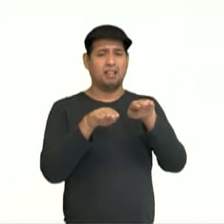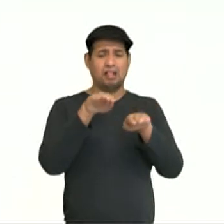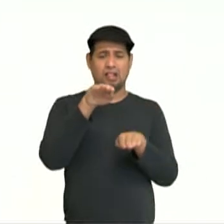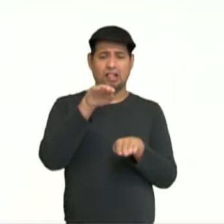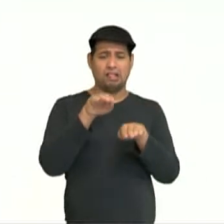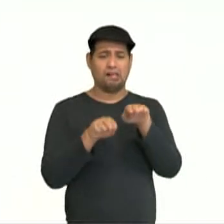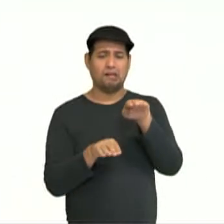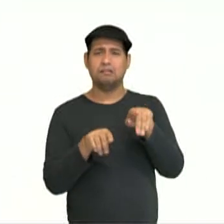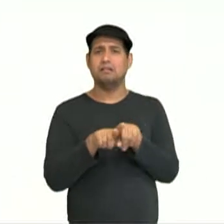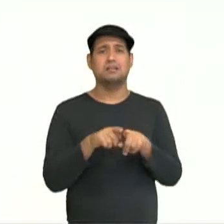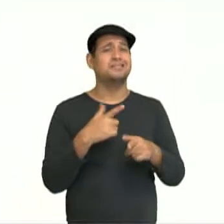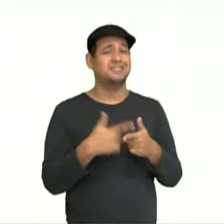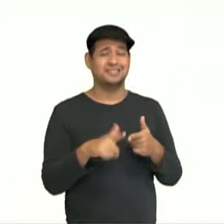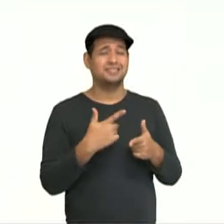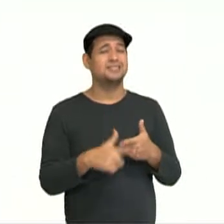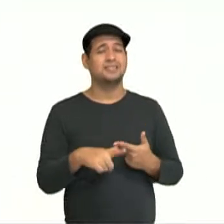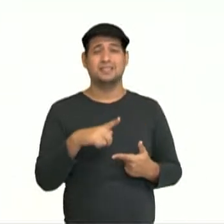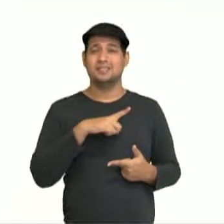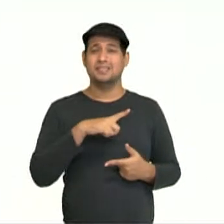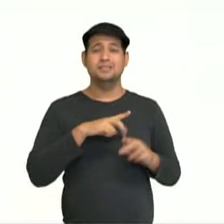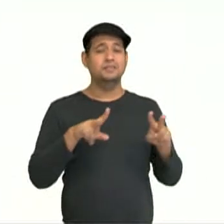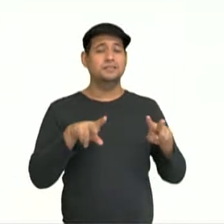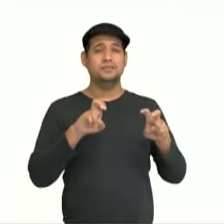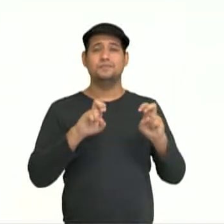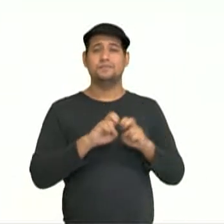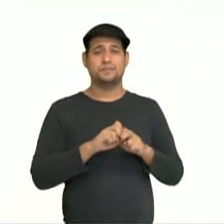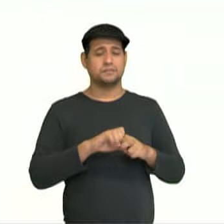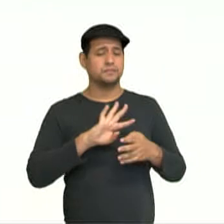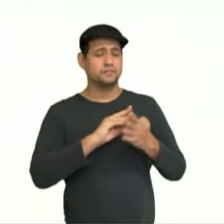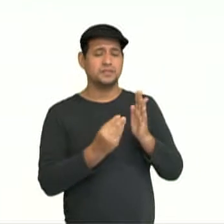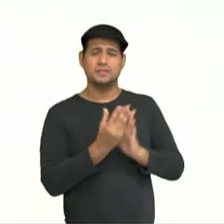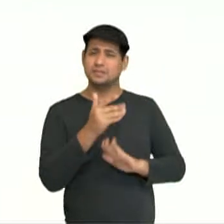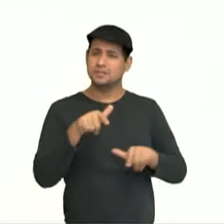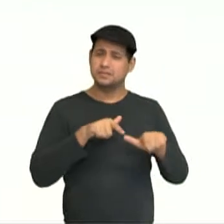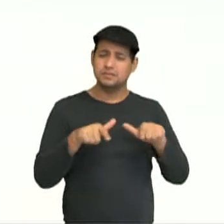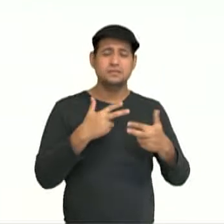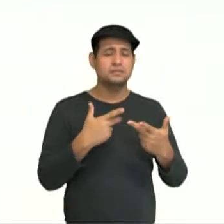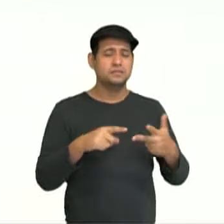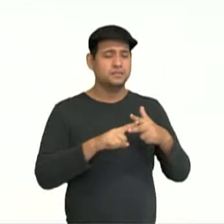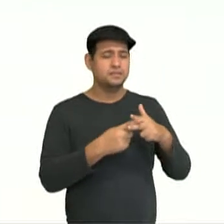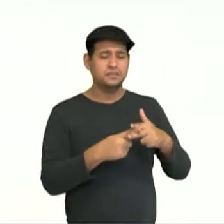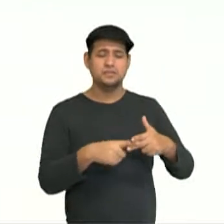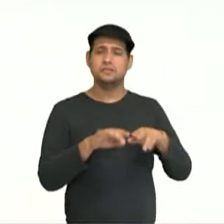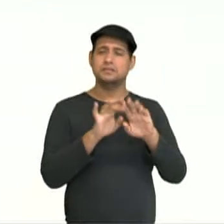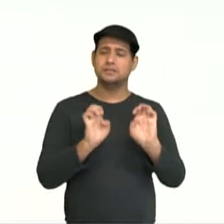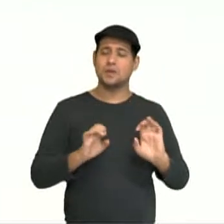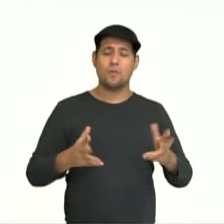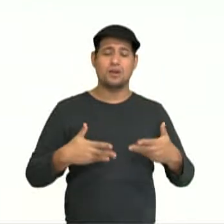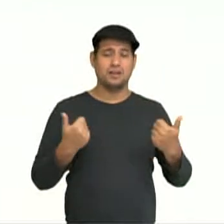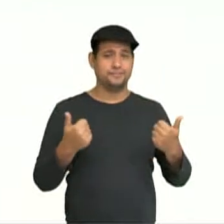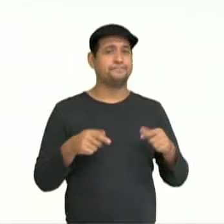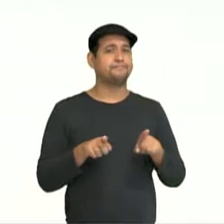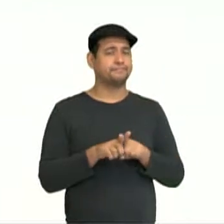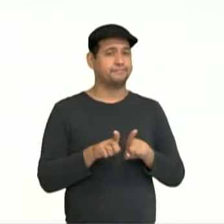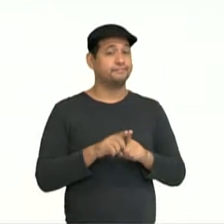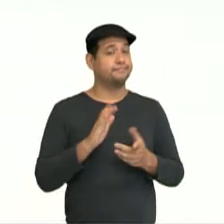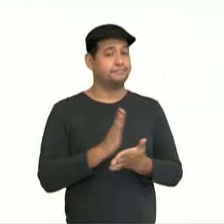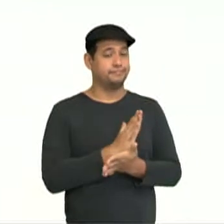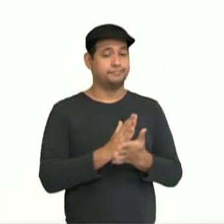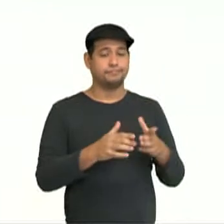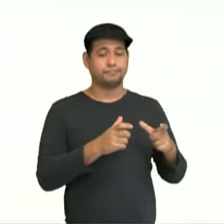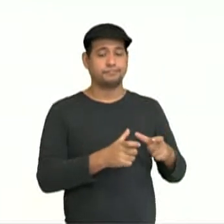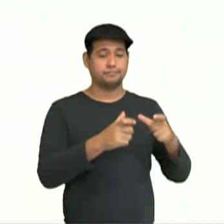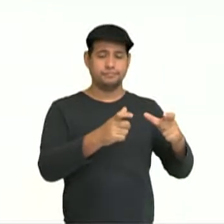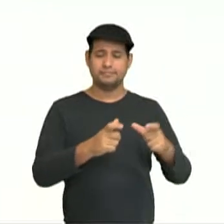gerou uma problemática ligada à sustentação de serviços, a uma infraestrutura de qualidade e também, em alguns